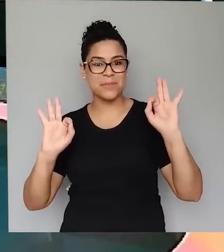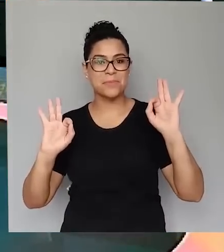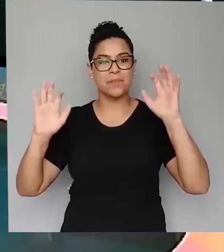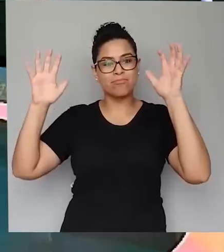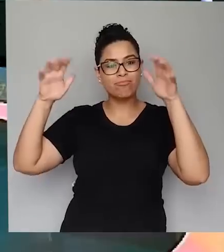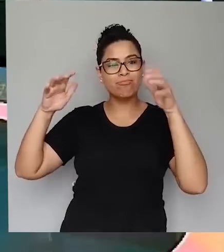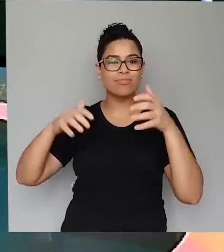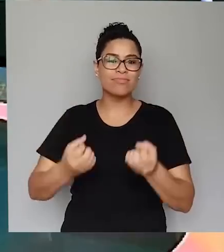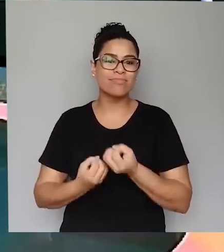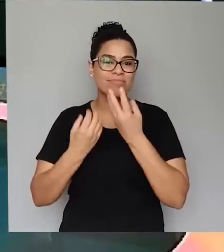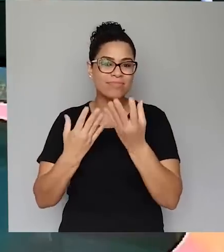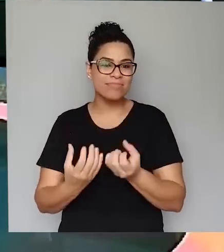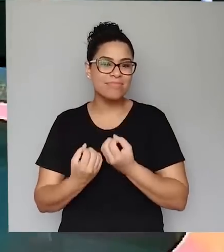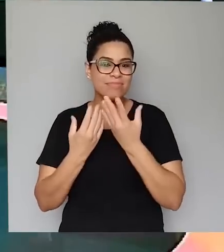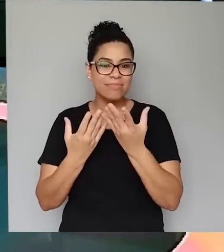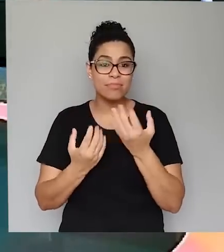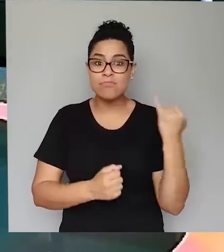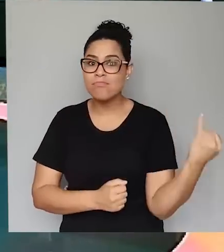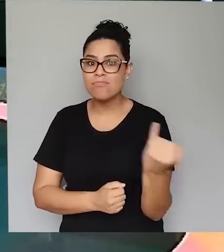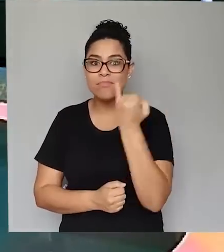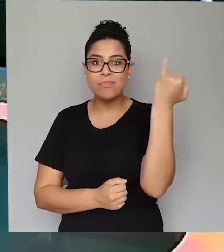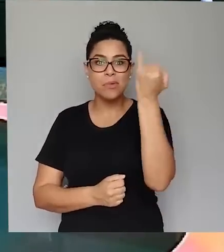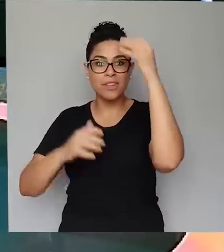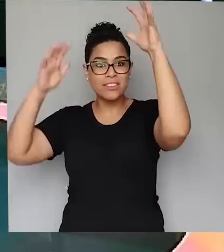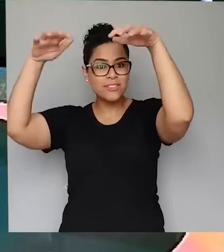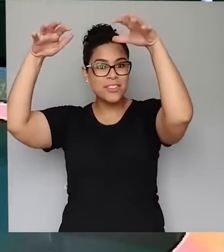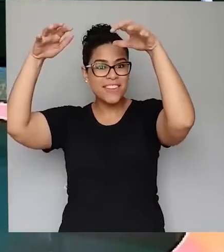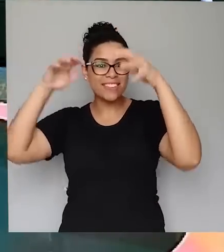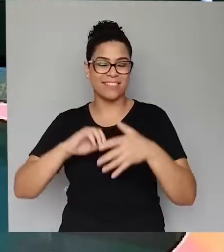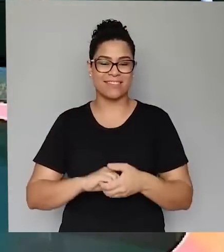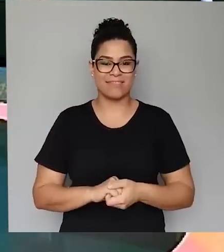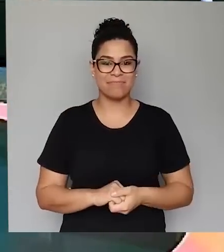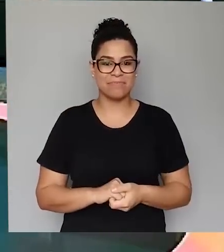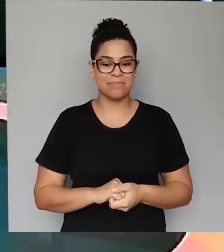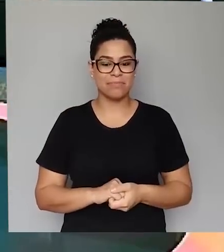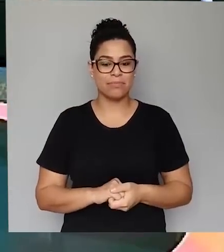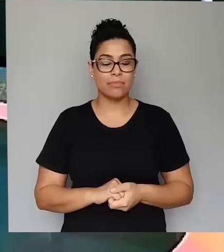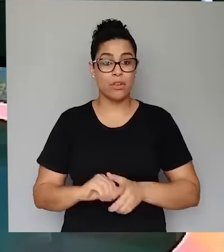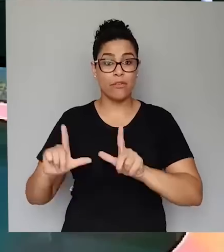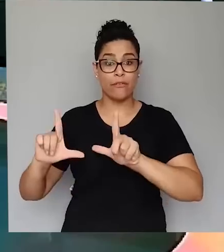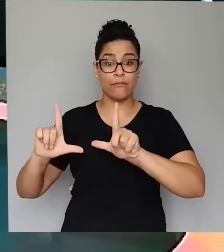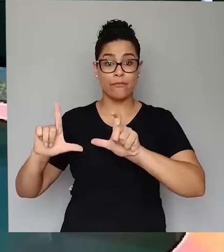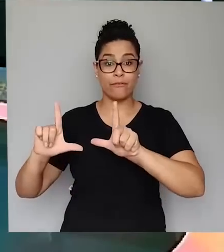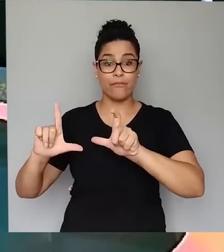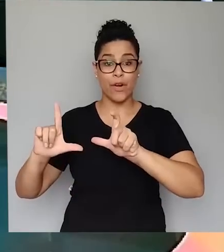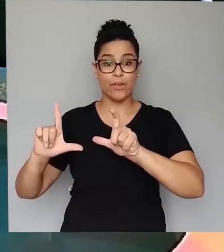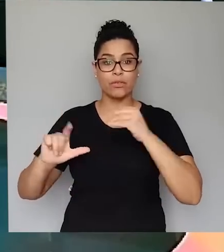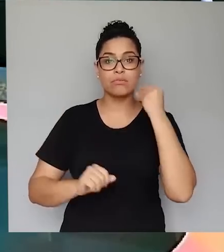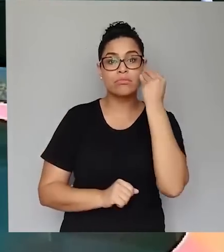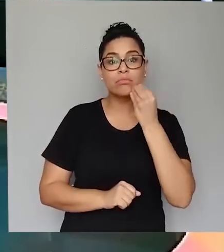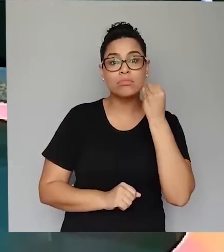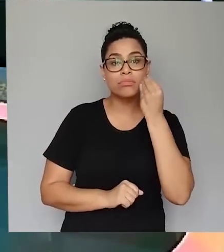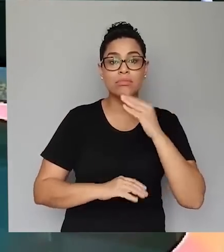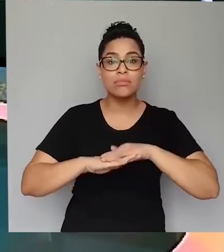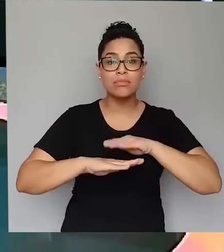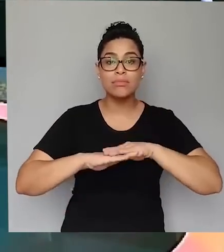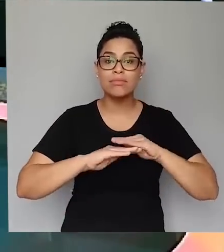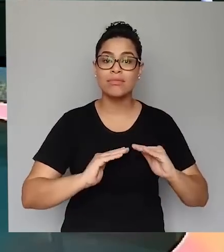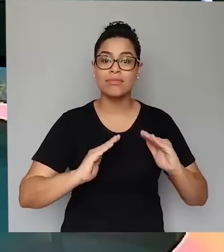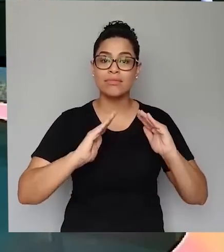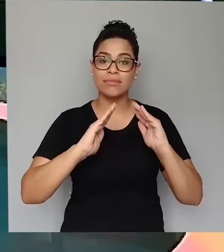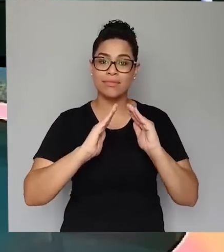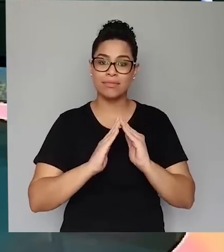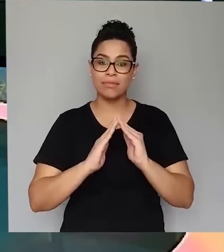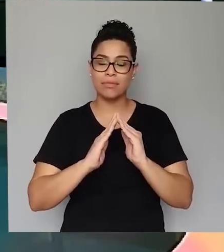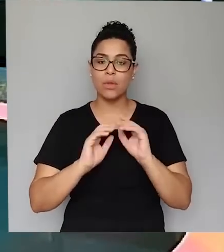manutenção da saúde humana. Recebemos a foto de uma experiência feita em casa about the water cycle,